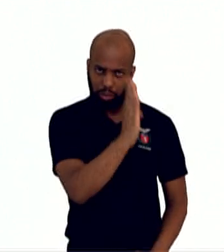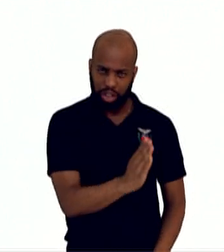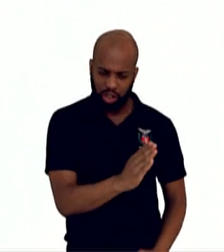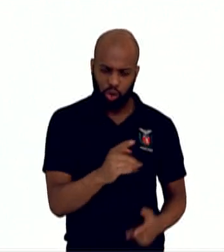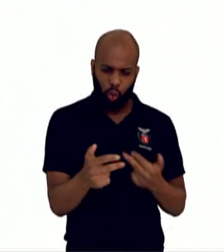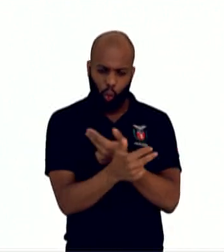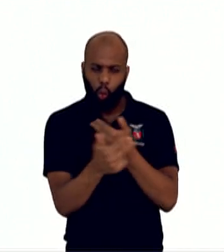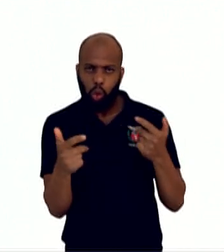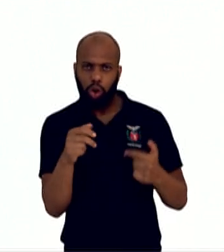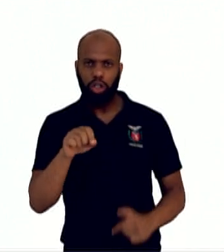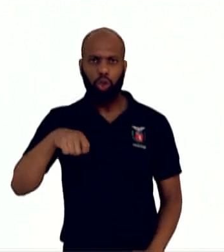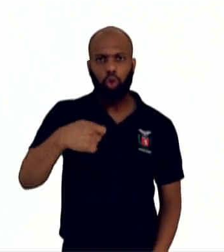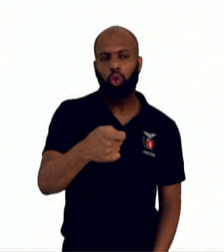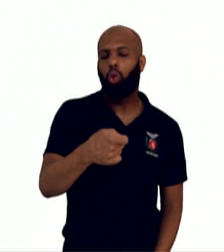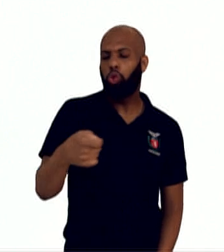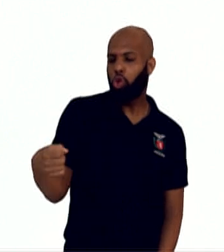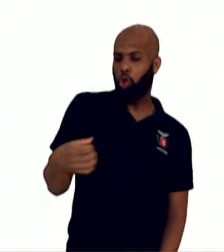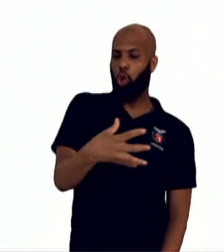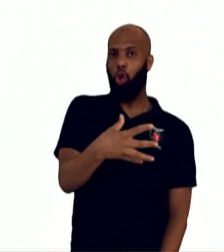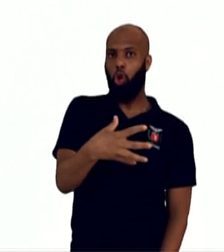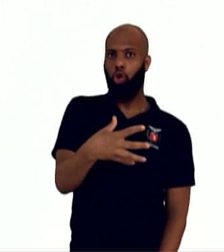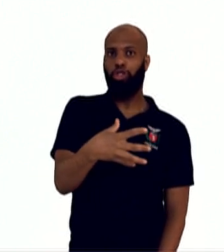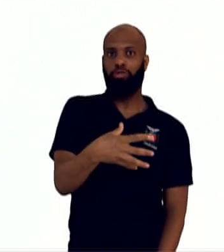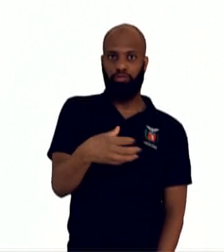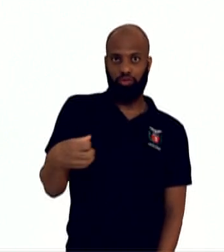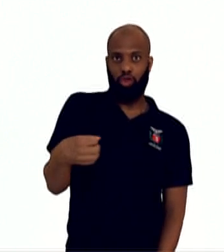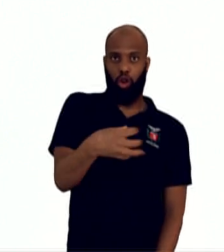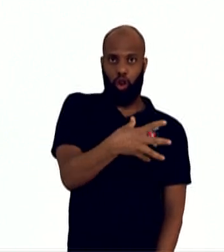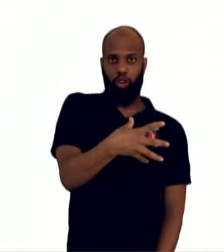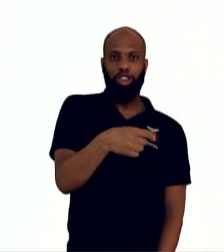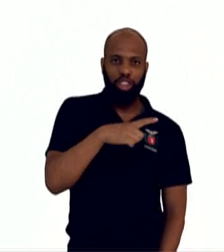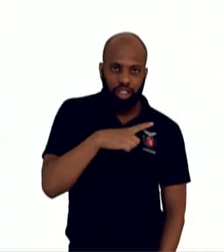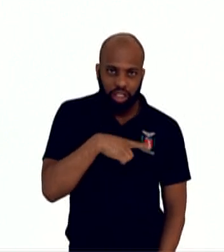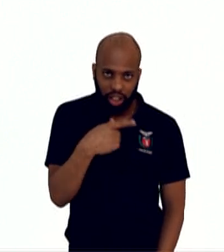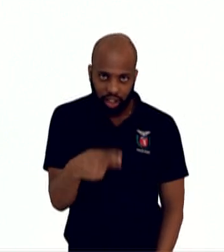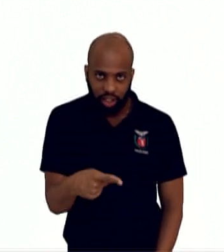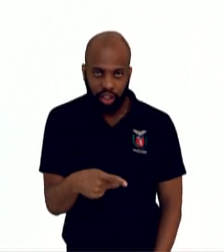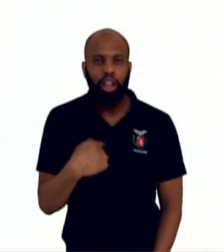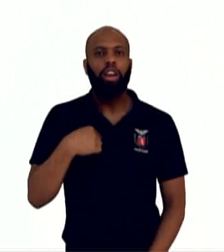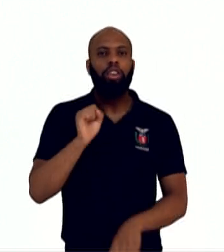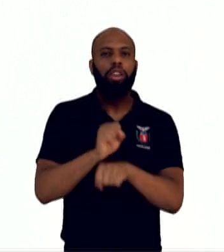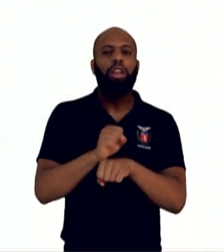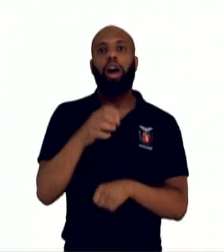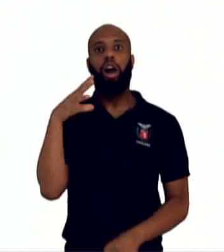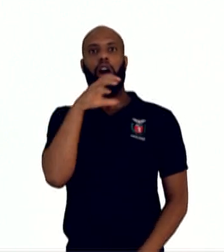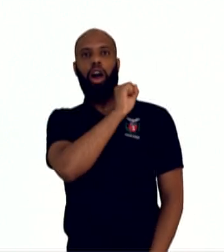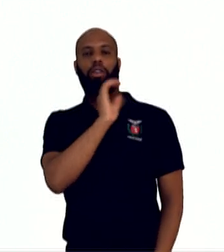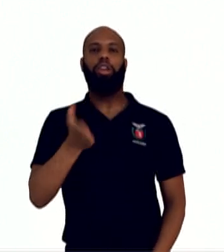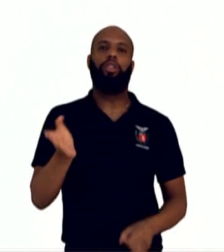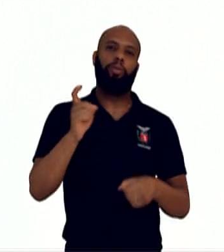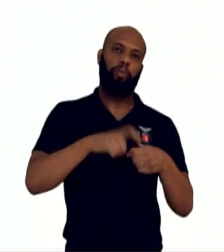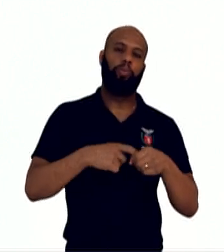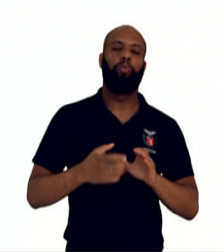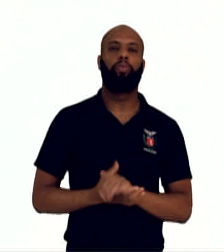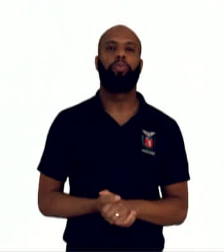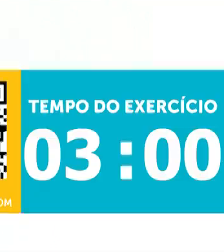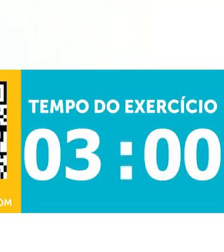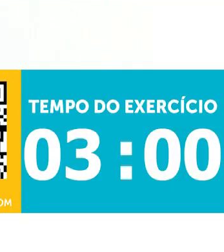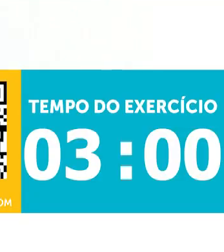alguma coisa sobre, né, modernismo aqui no Brasil? Vou dar um tempinho, bem rapidinho, e a gente volta já.